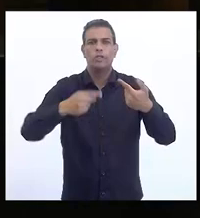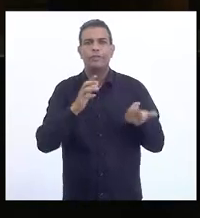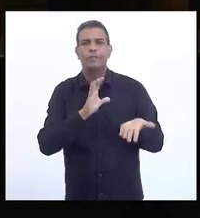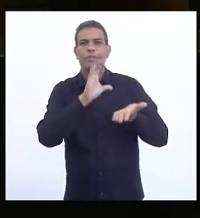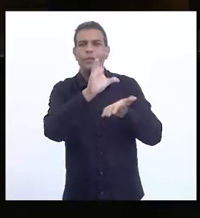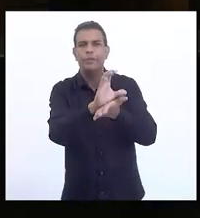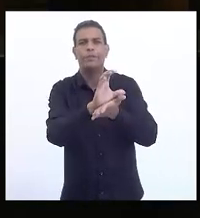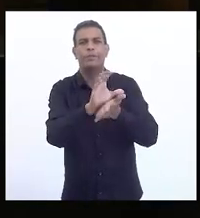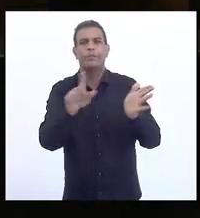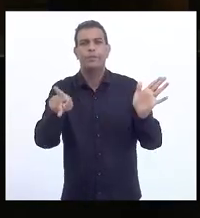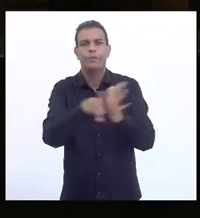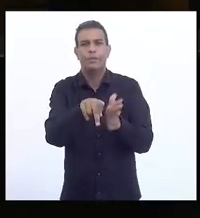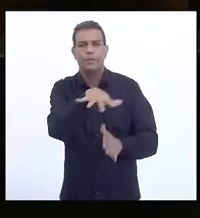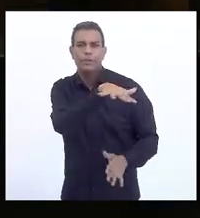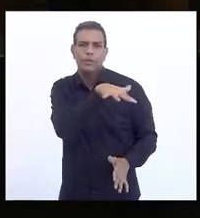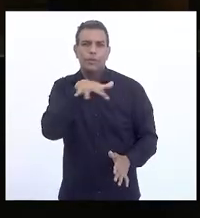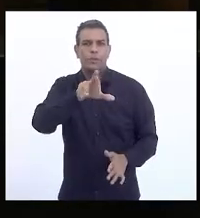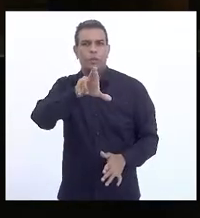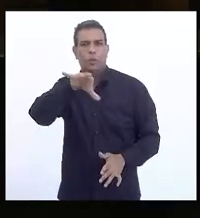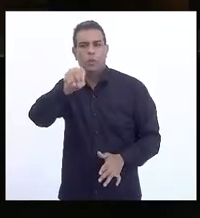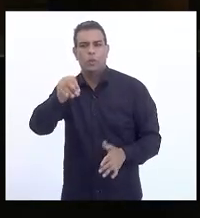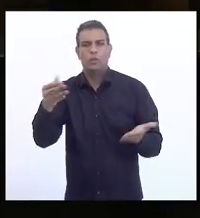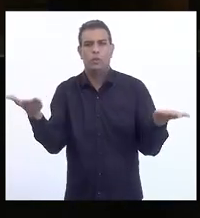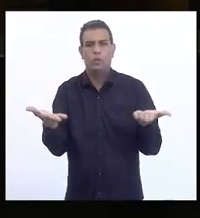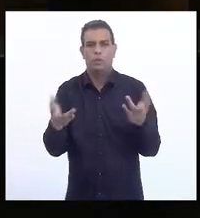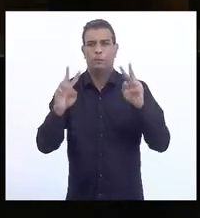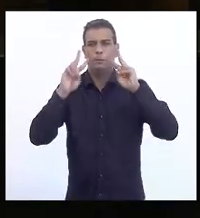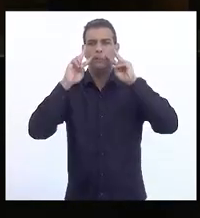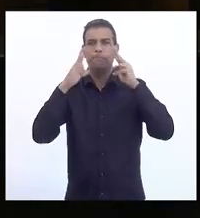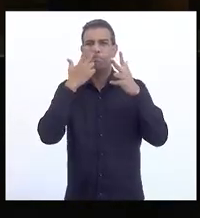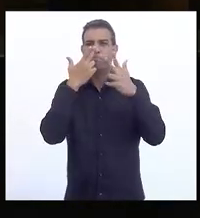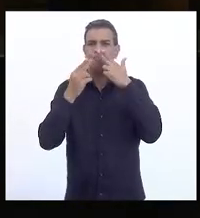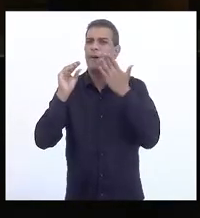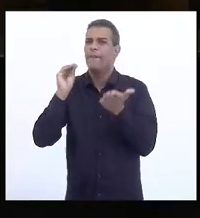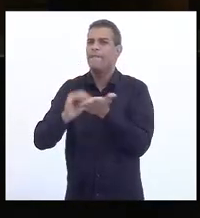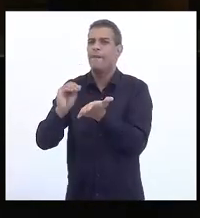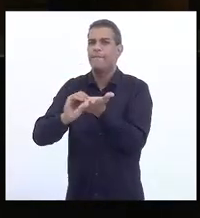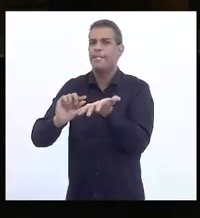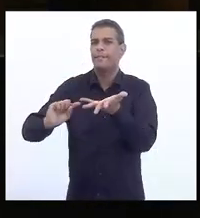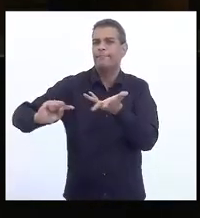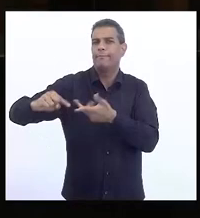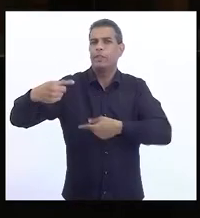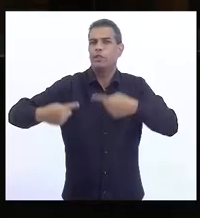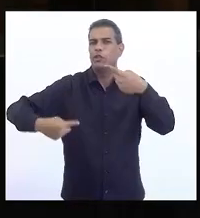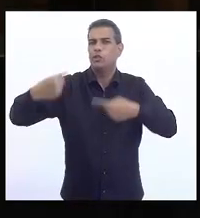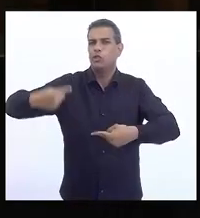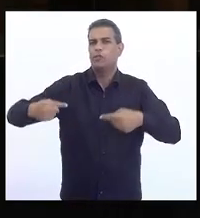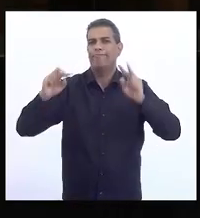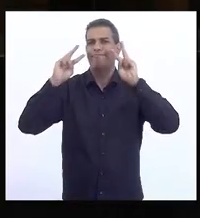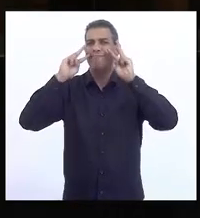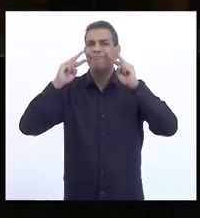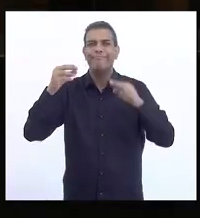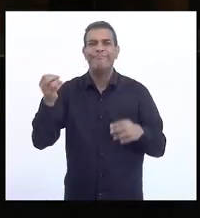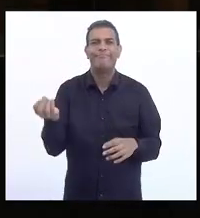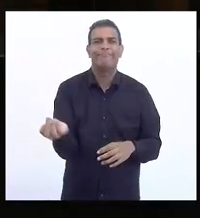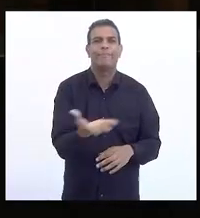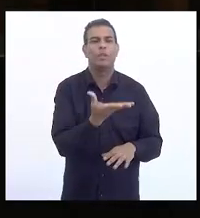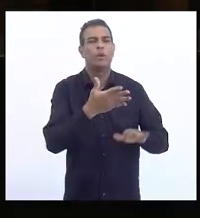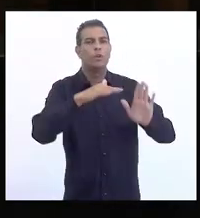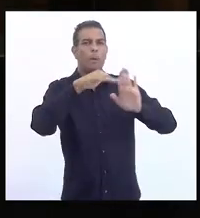e os investimentos necessários para o Estado do Rio de Janeiro. Este ano é emblemático, fundamental, porque esta casa debaterá um novo